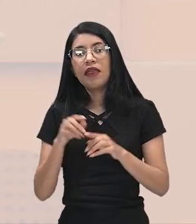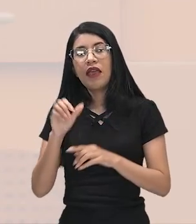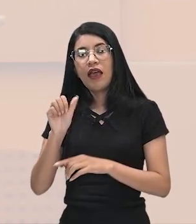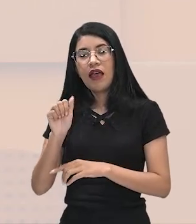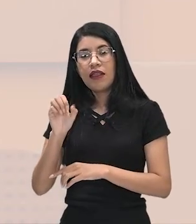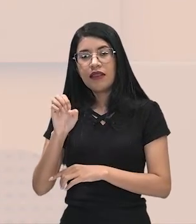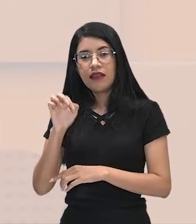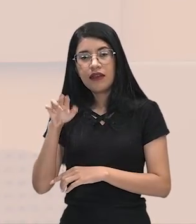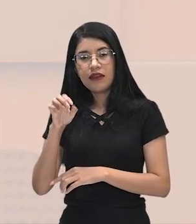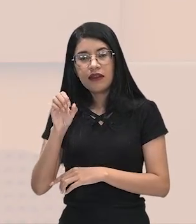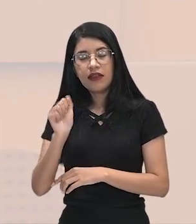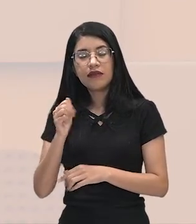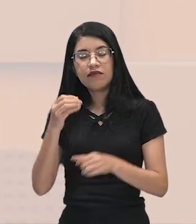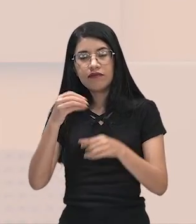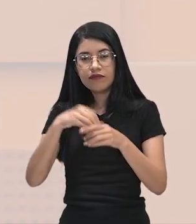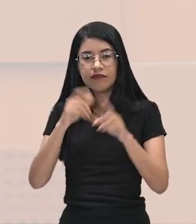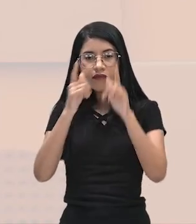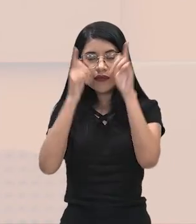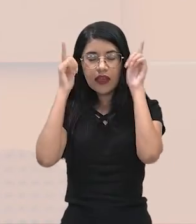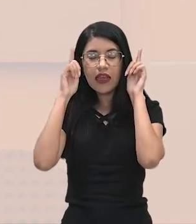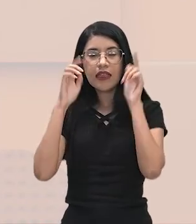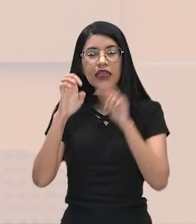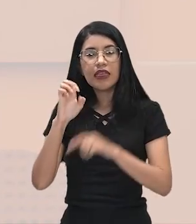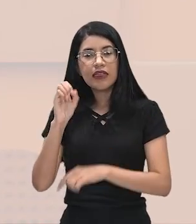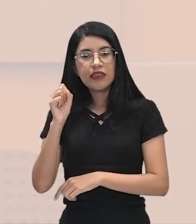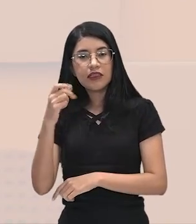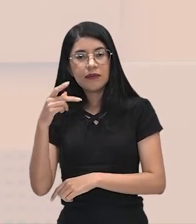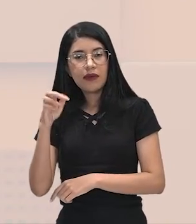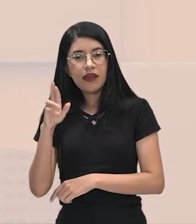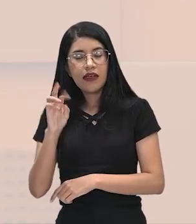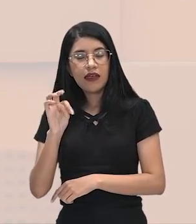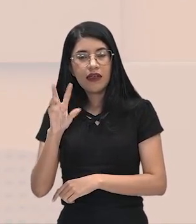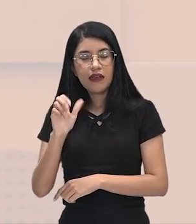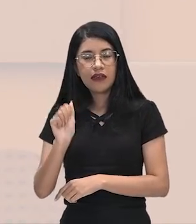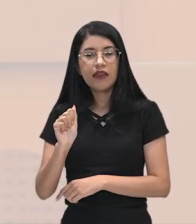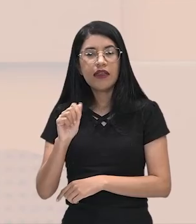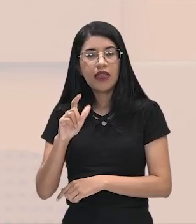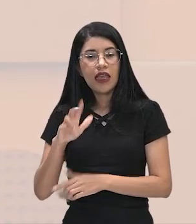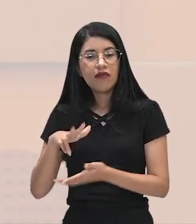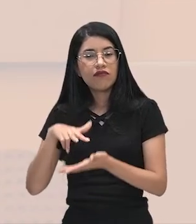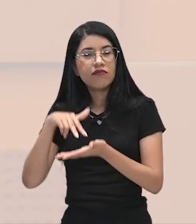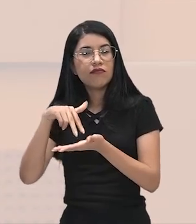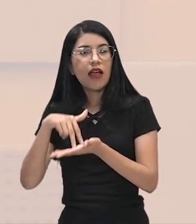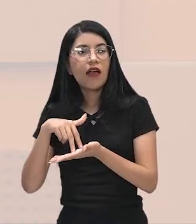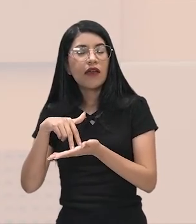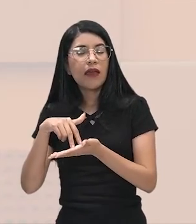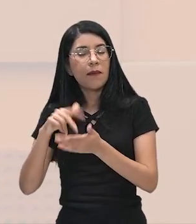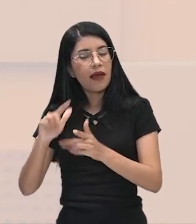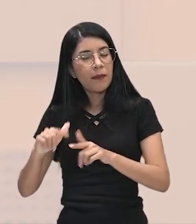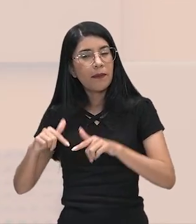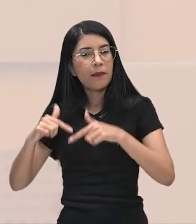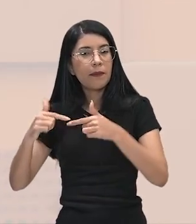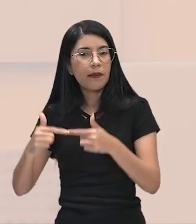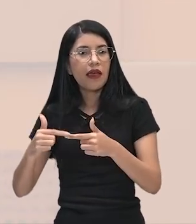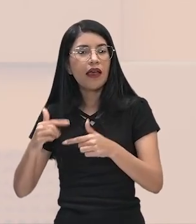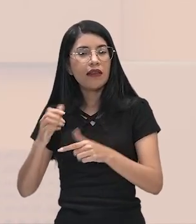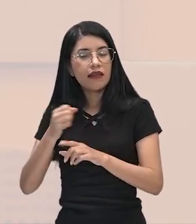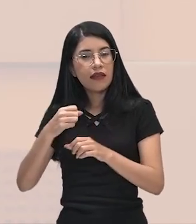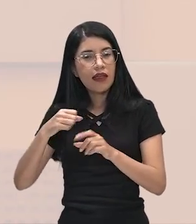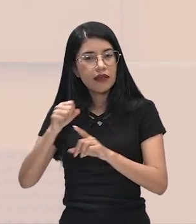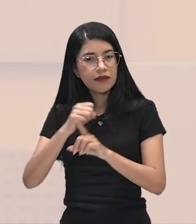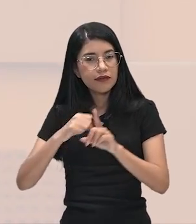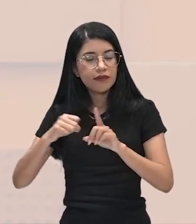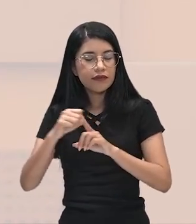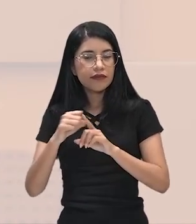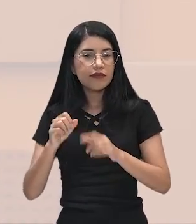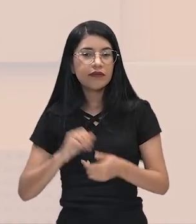da Grécia tivesse Esparta, em Esparta essa mulher já teria uma posição mais ativa dentro da sociedade, né?